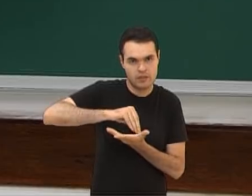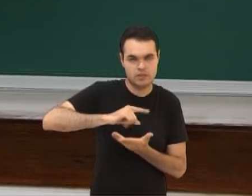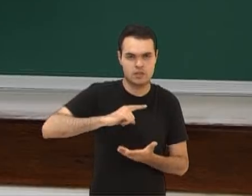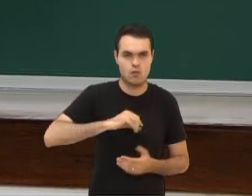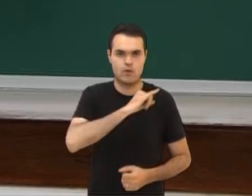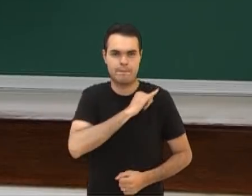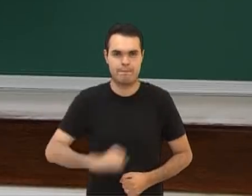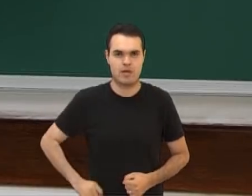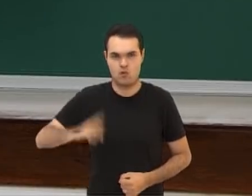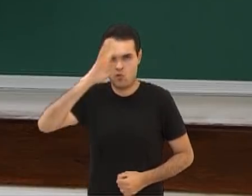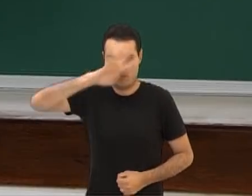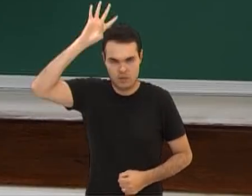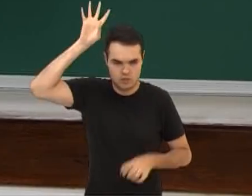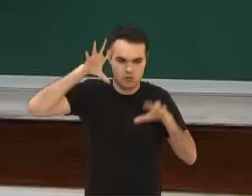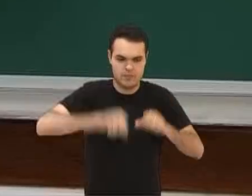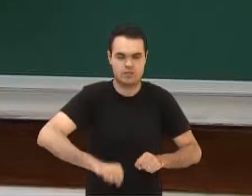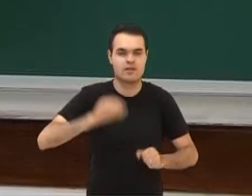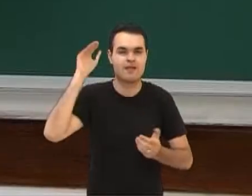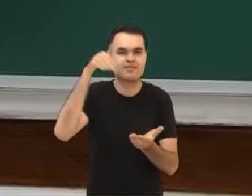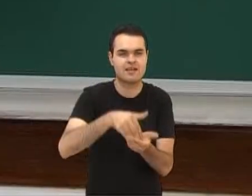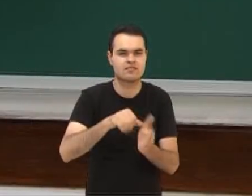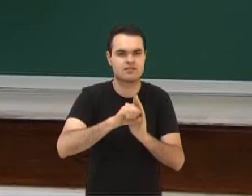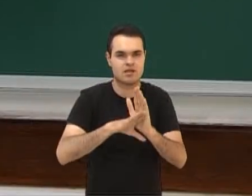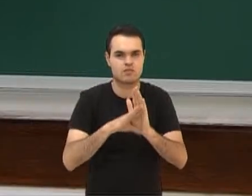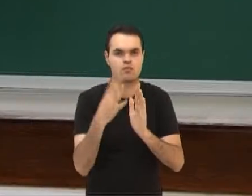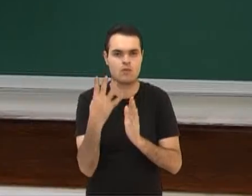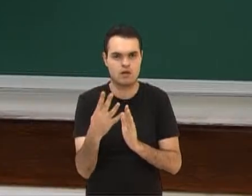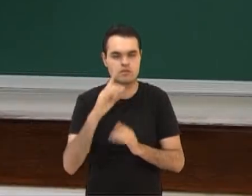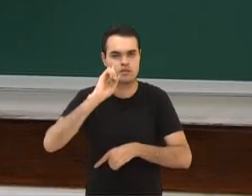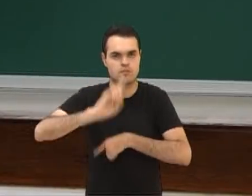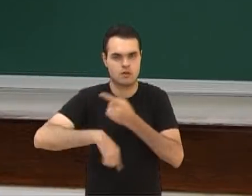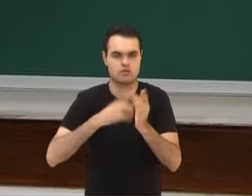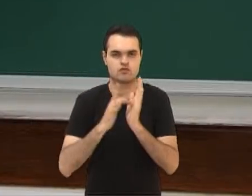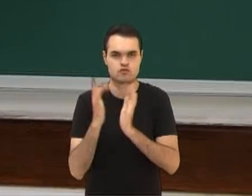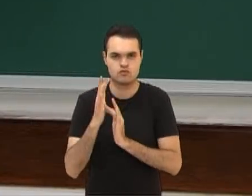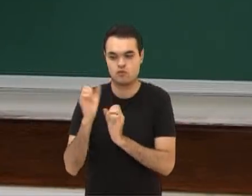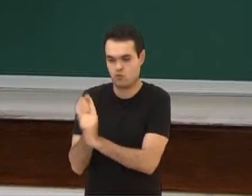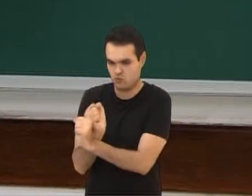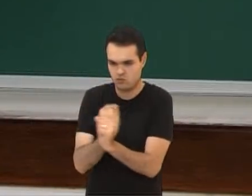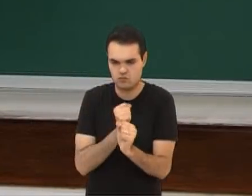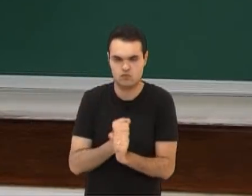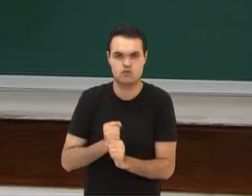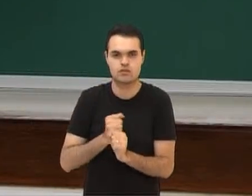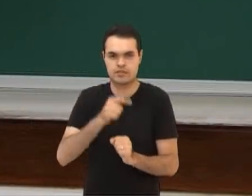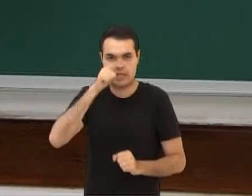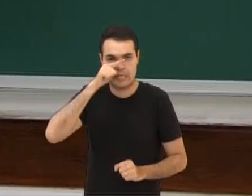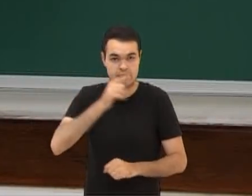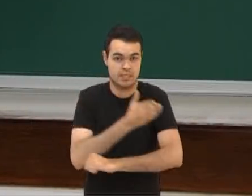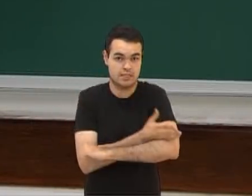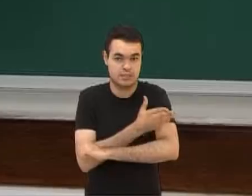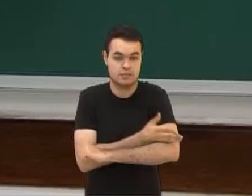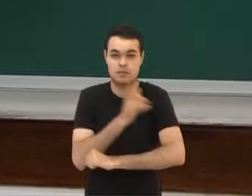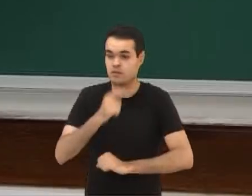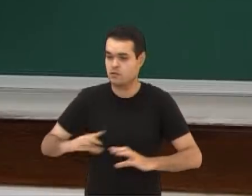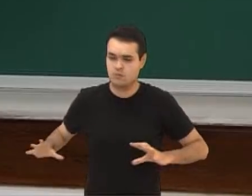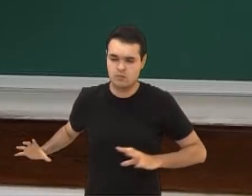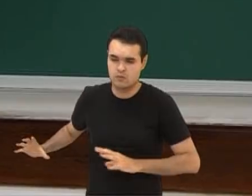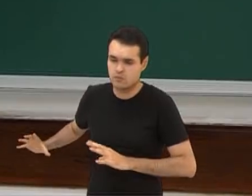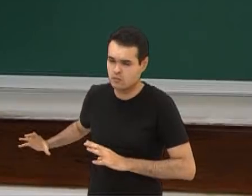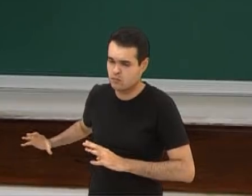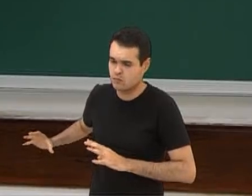e ele domina tudo até o século IV depois de Cristo, né, pessoal? As construções da Grécia Antiga são todas elas